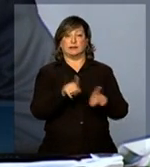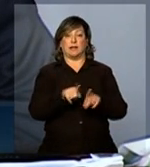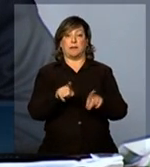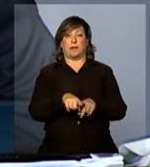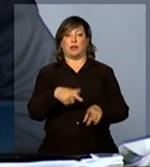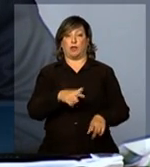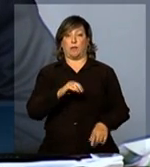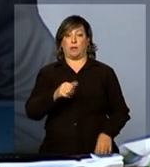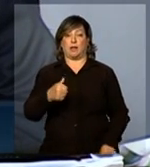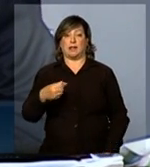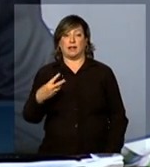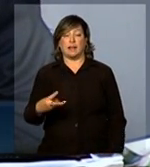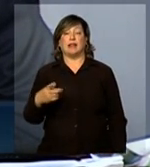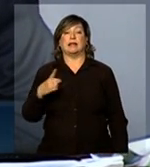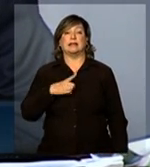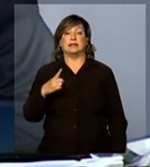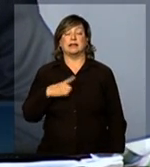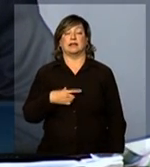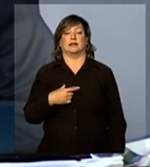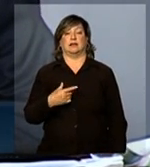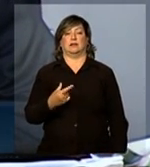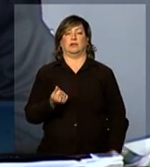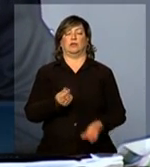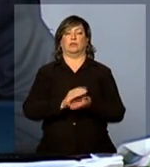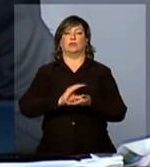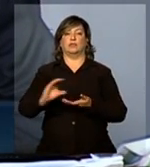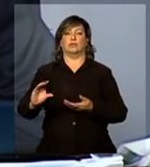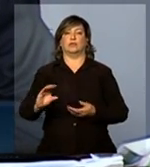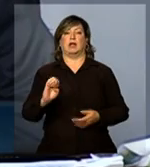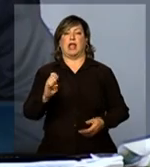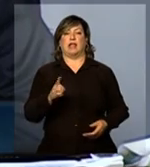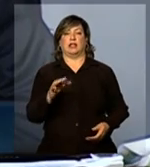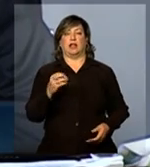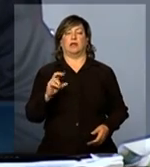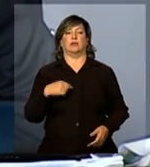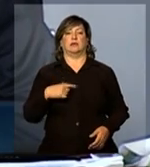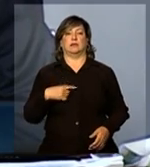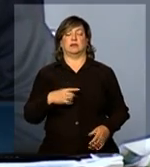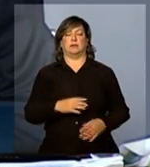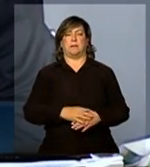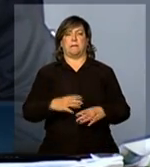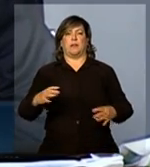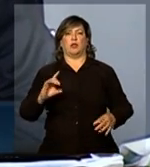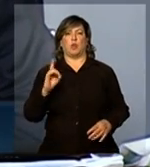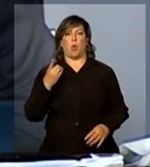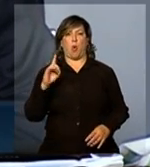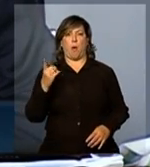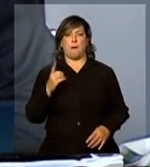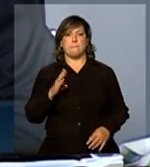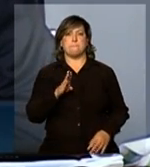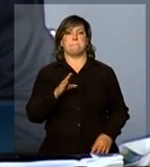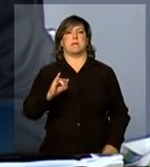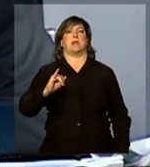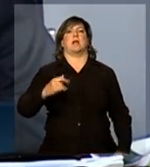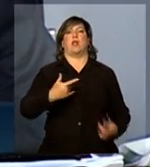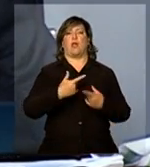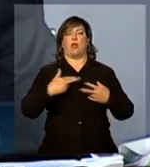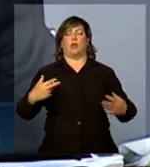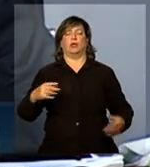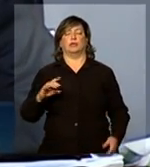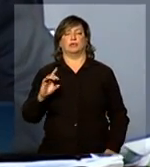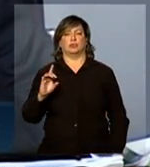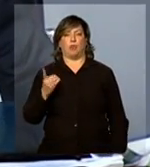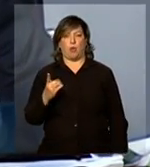2013, ter um investimento externo direto de 64 bilhões de dólares. Isso vem